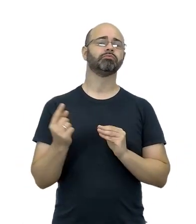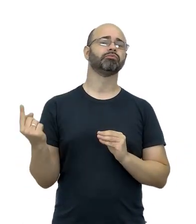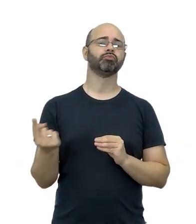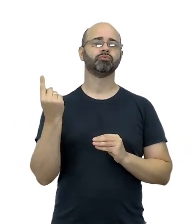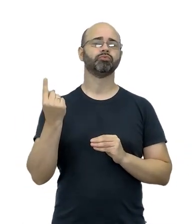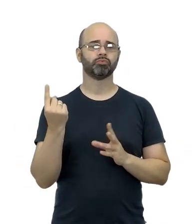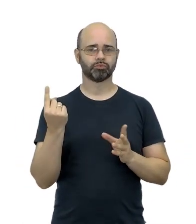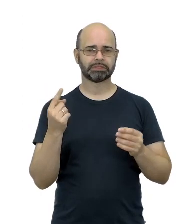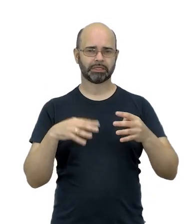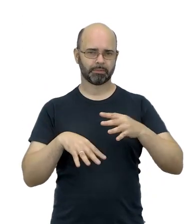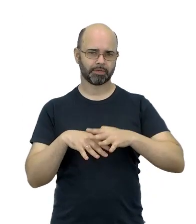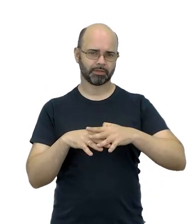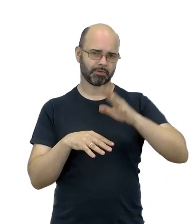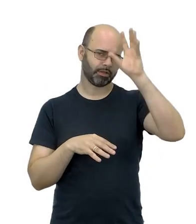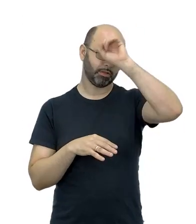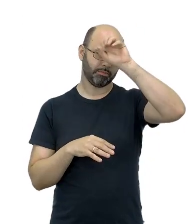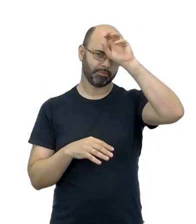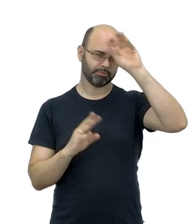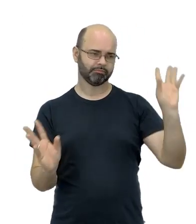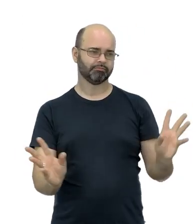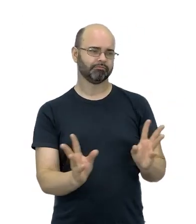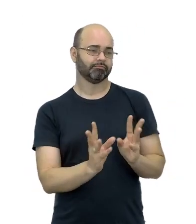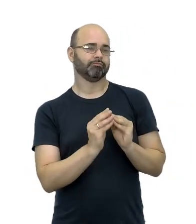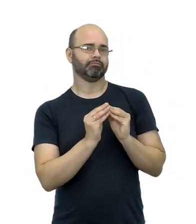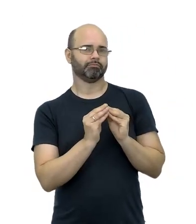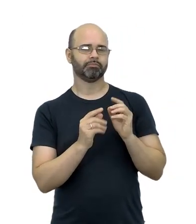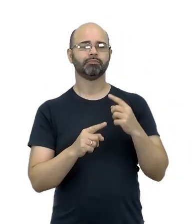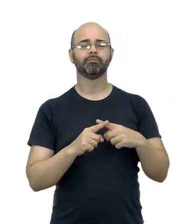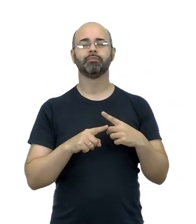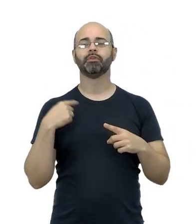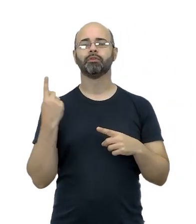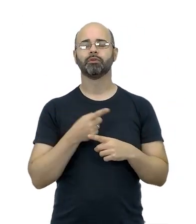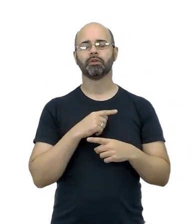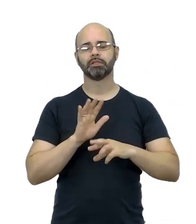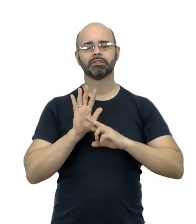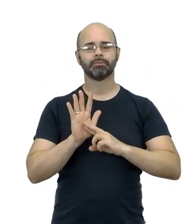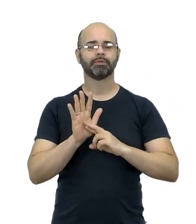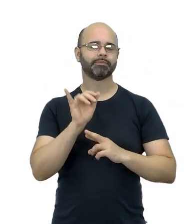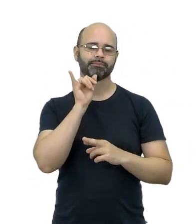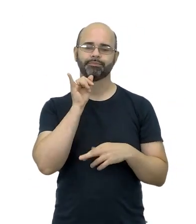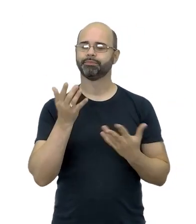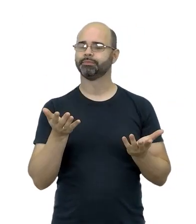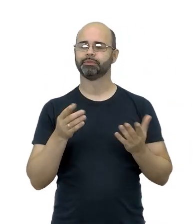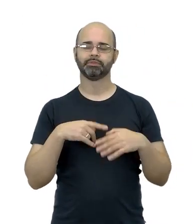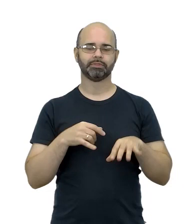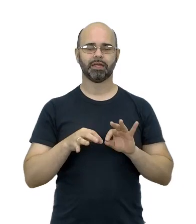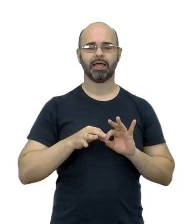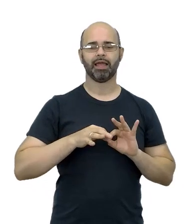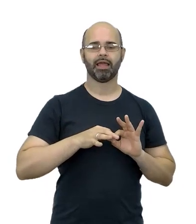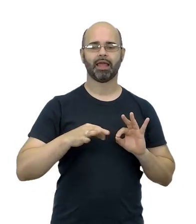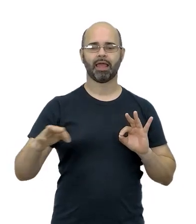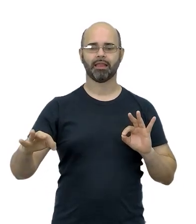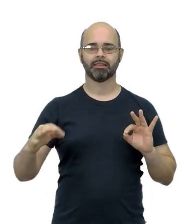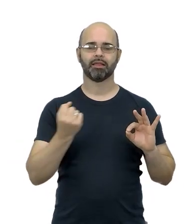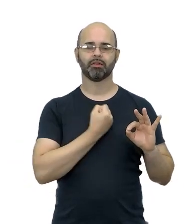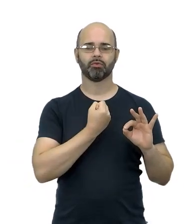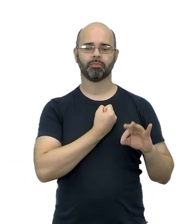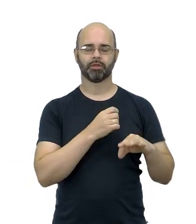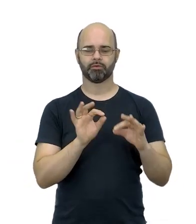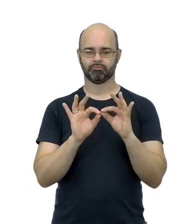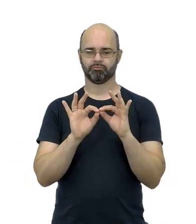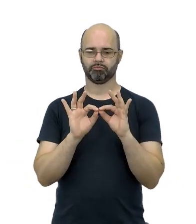de matemática. Porque a gente pode fazer representação, por exemplo, na reta numérica, né, de